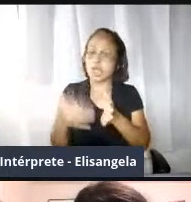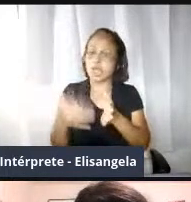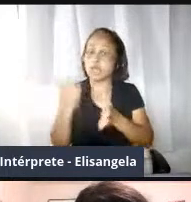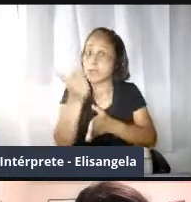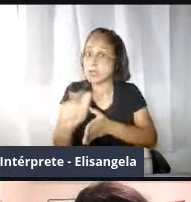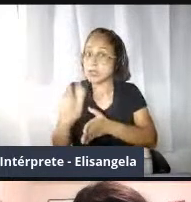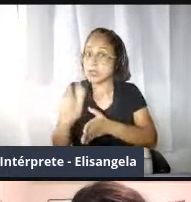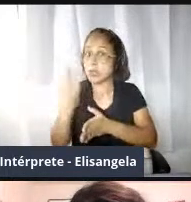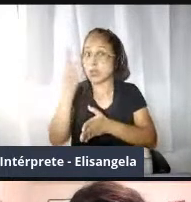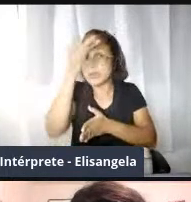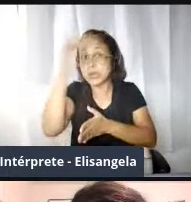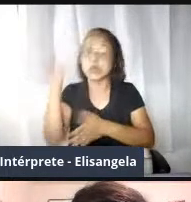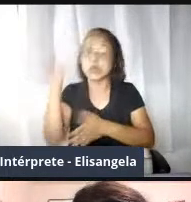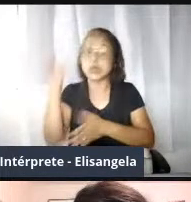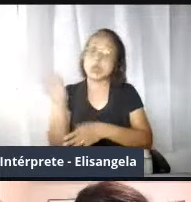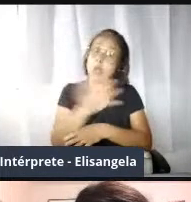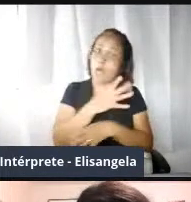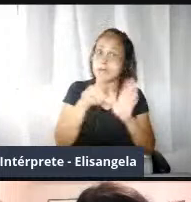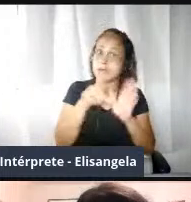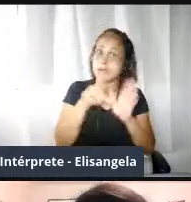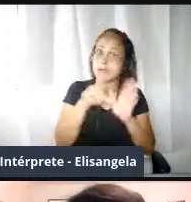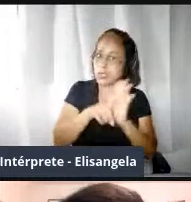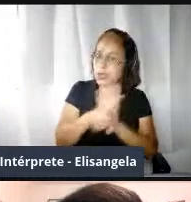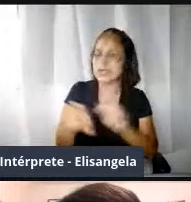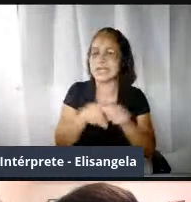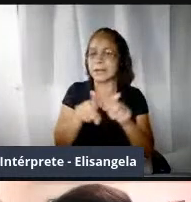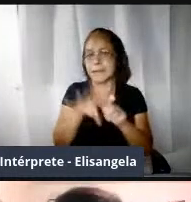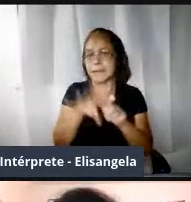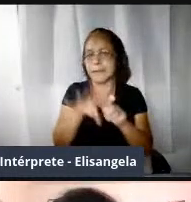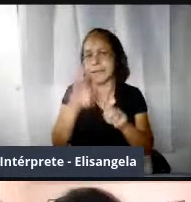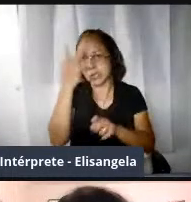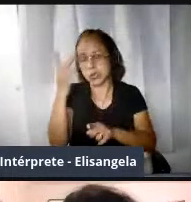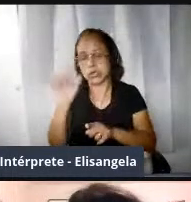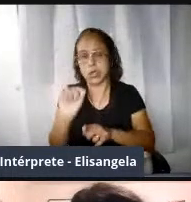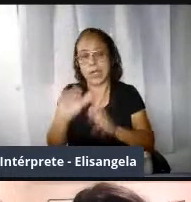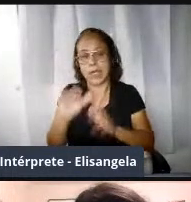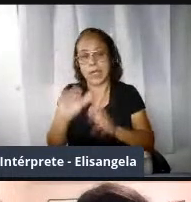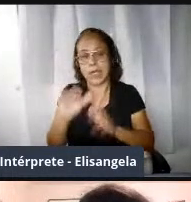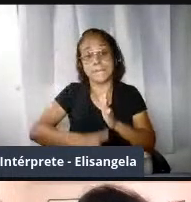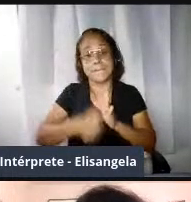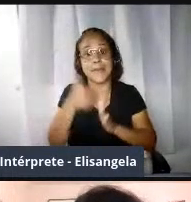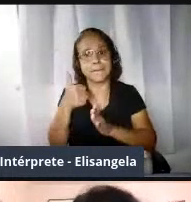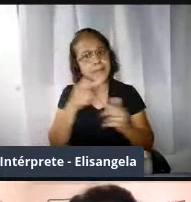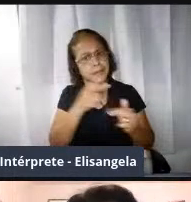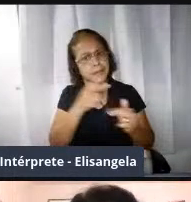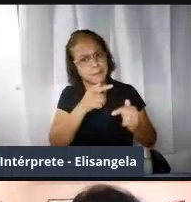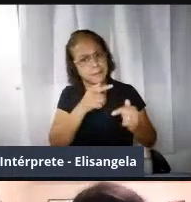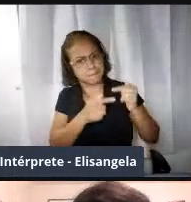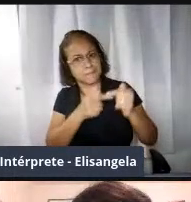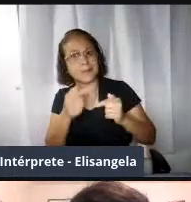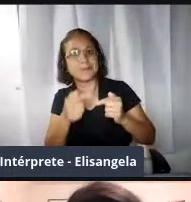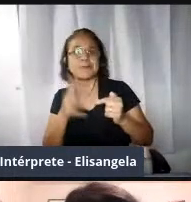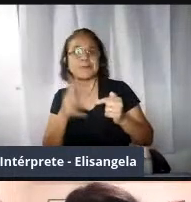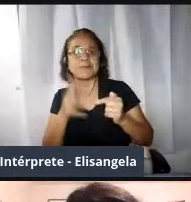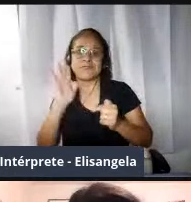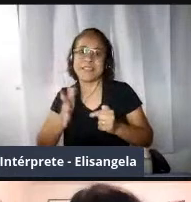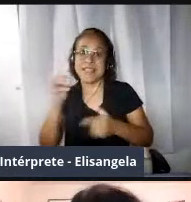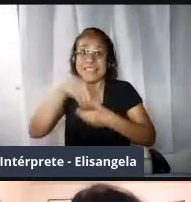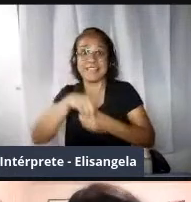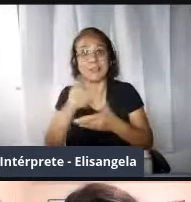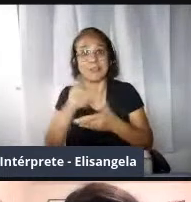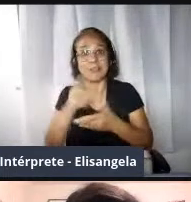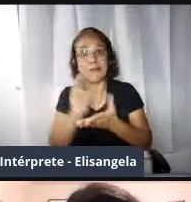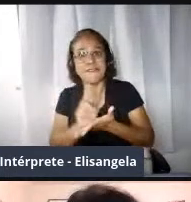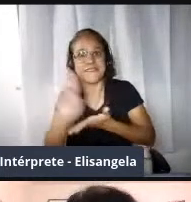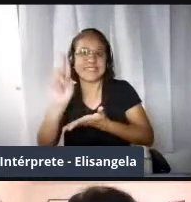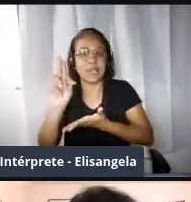Pessoas, muitas vezes, que eram primeira geração da família que estava numa universidade pública, muitos negros e